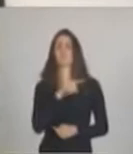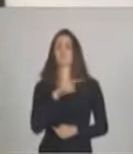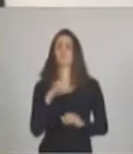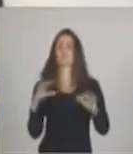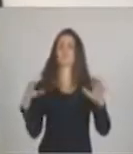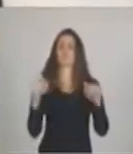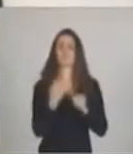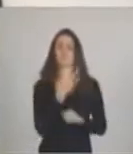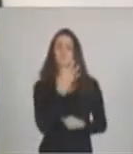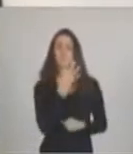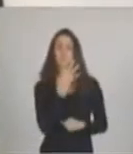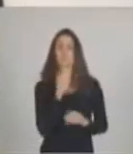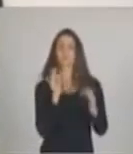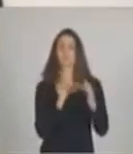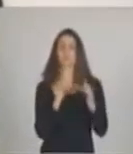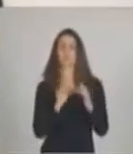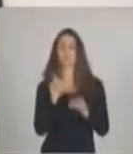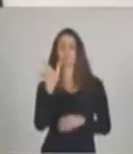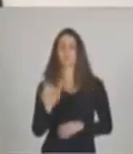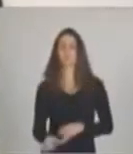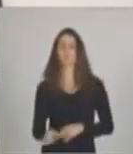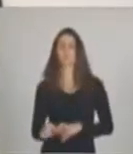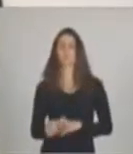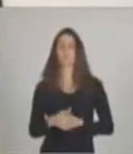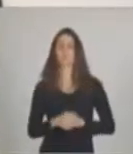o conhecemos ficamos